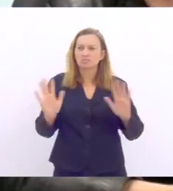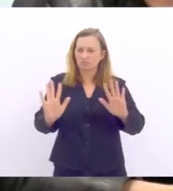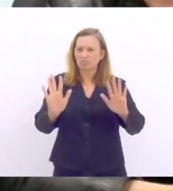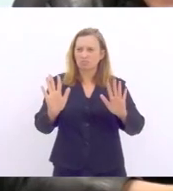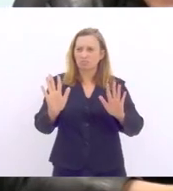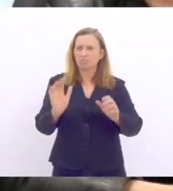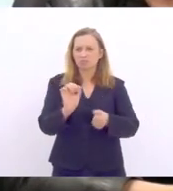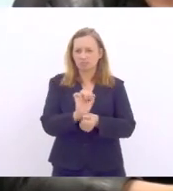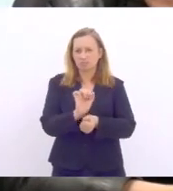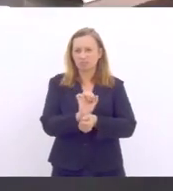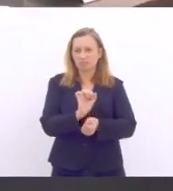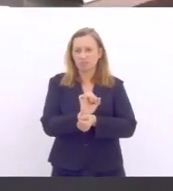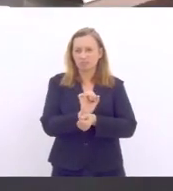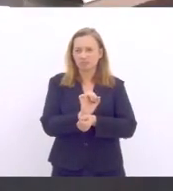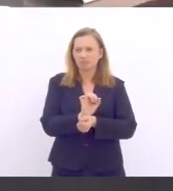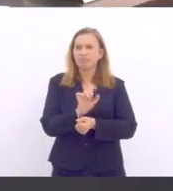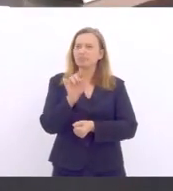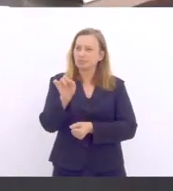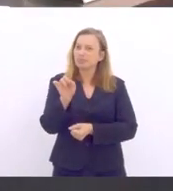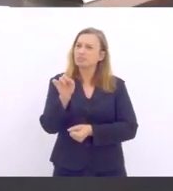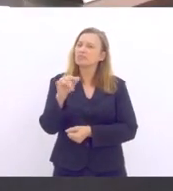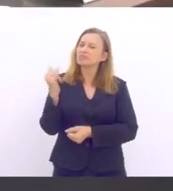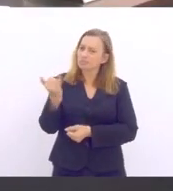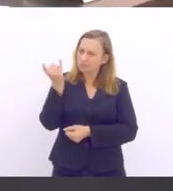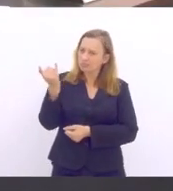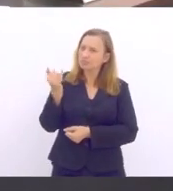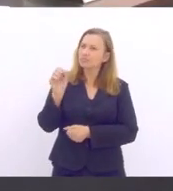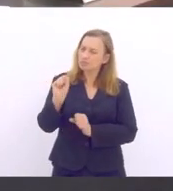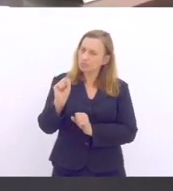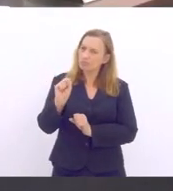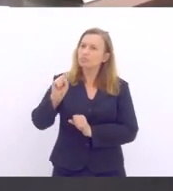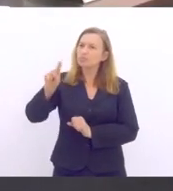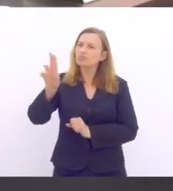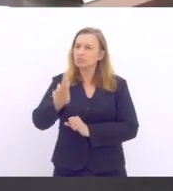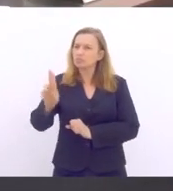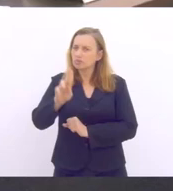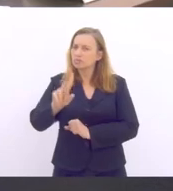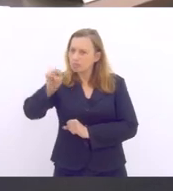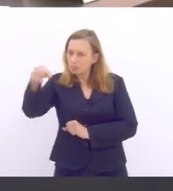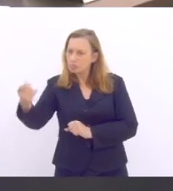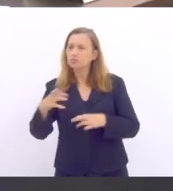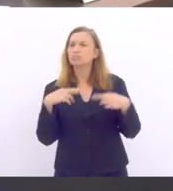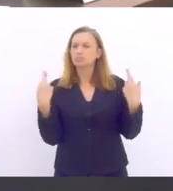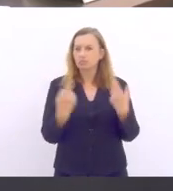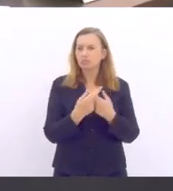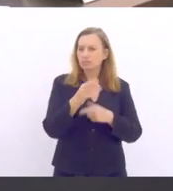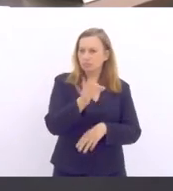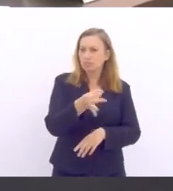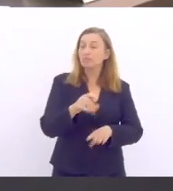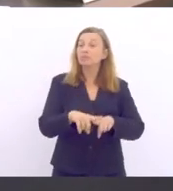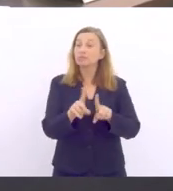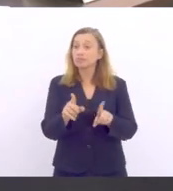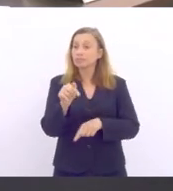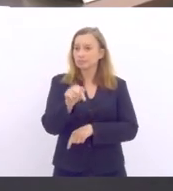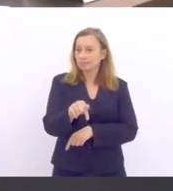breve interrupção, que é o seguinte. Esse ponto é importantíssimo, pode ser objeto de uma outra audiência específica. Essa audiência, que já está